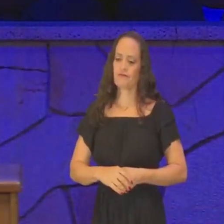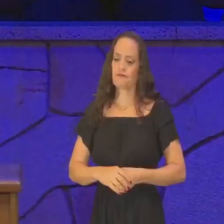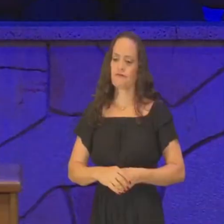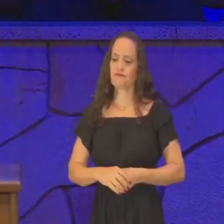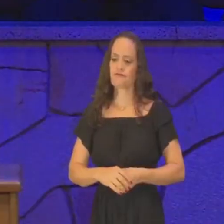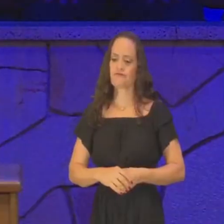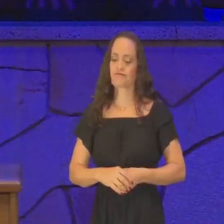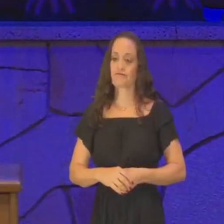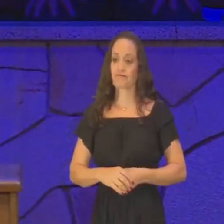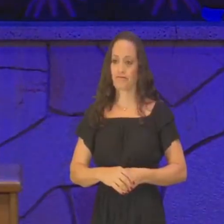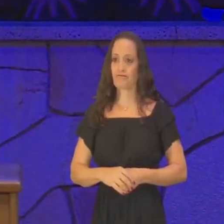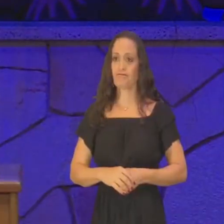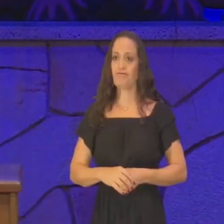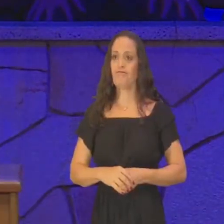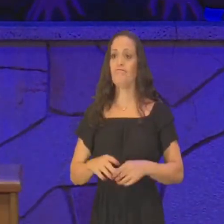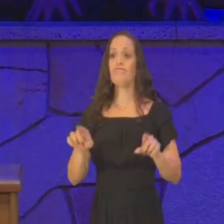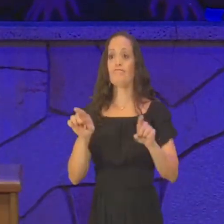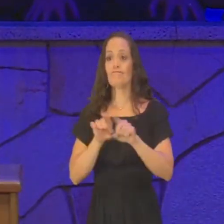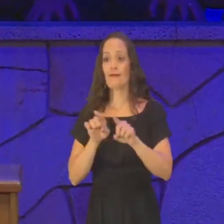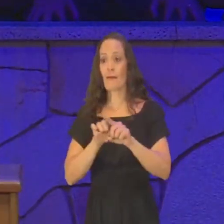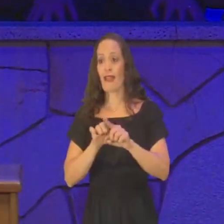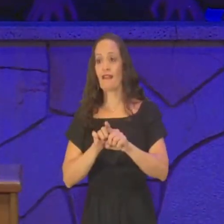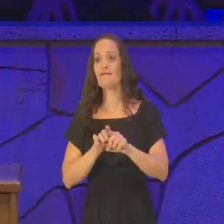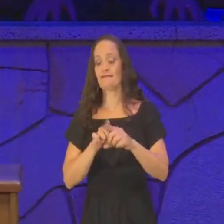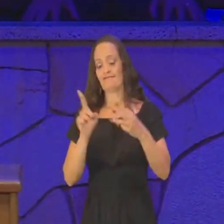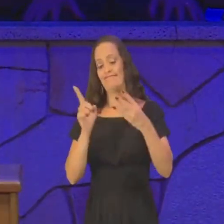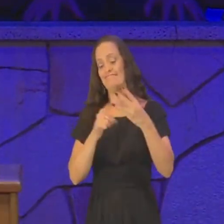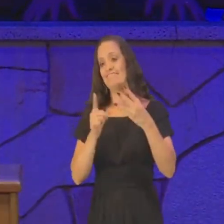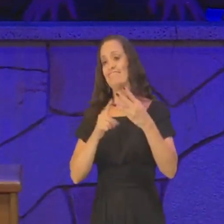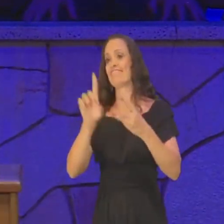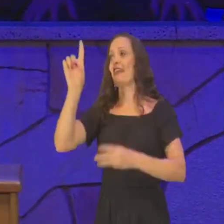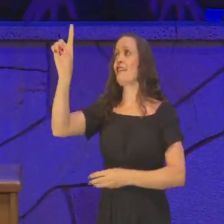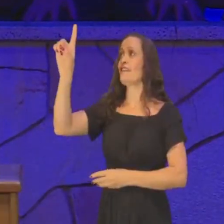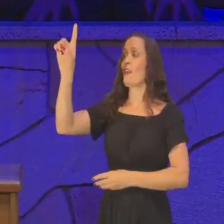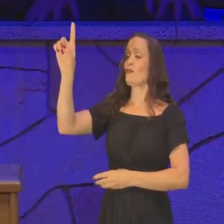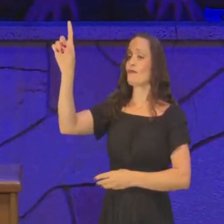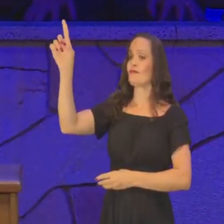E por fim, Deus envia a resposta.